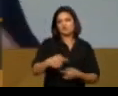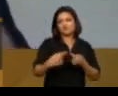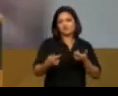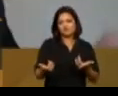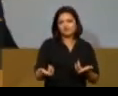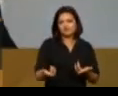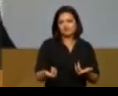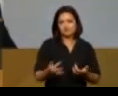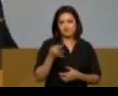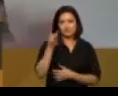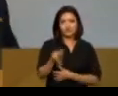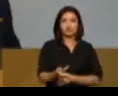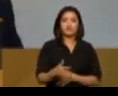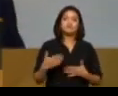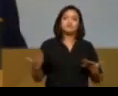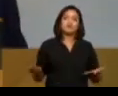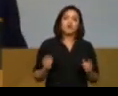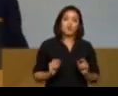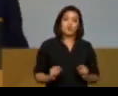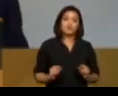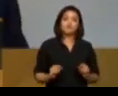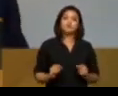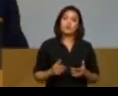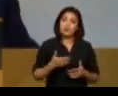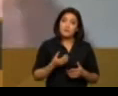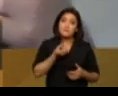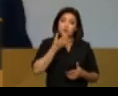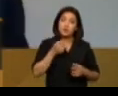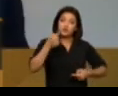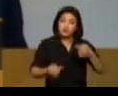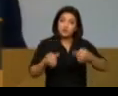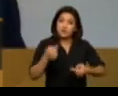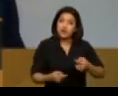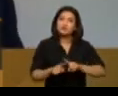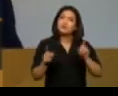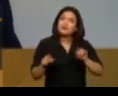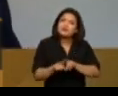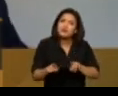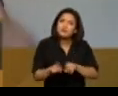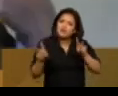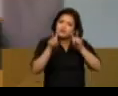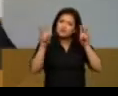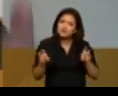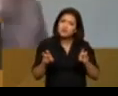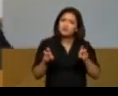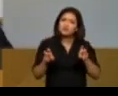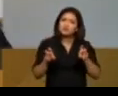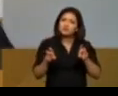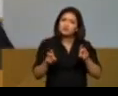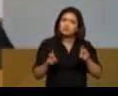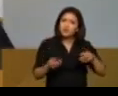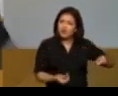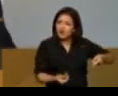E nada melhor do que propiciar esse amplo debate é submeter essa questão aos representantes